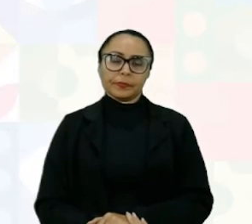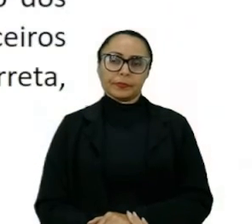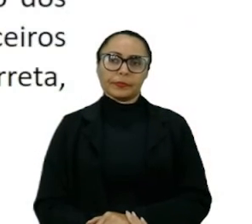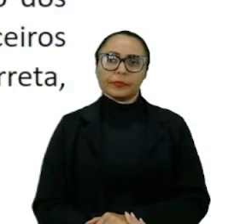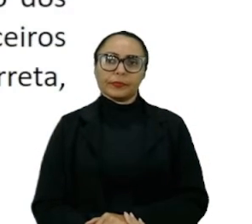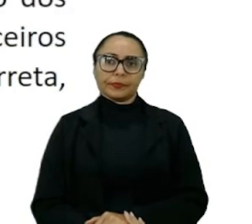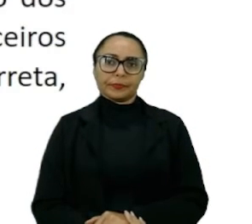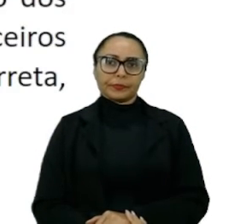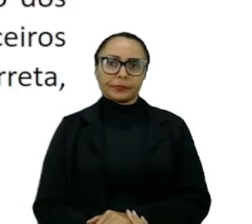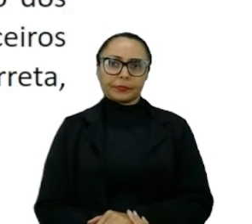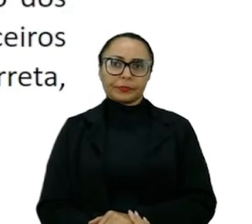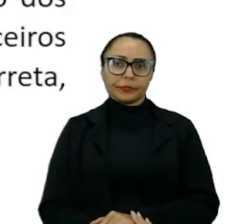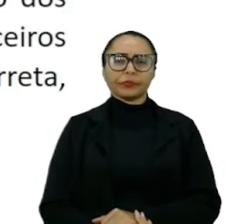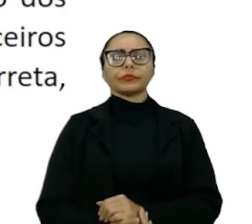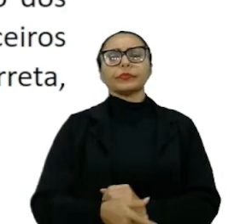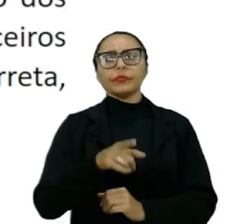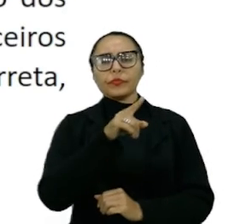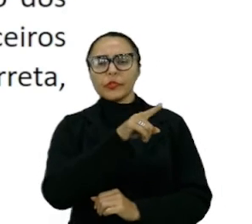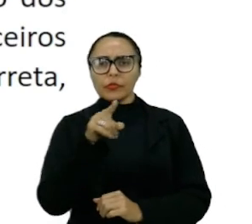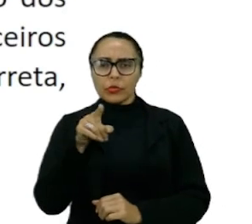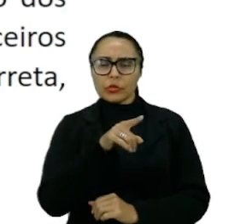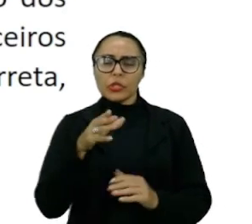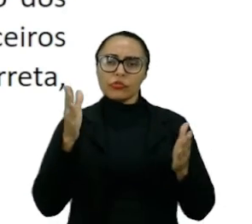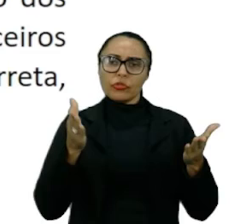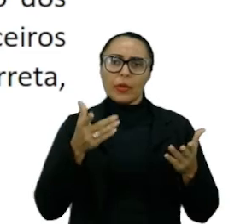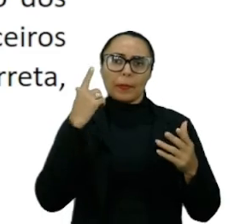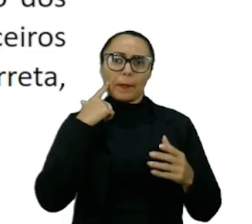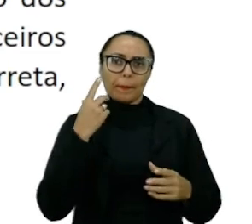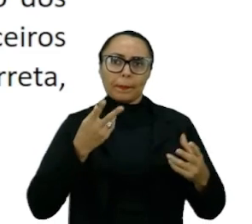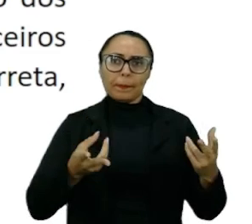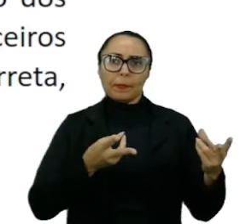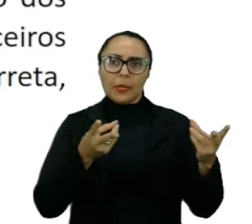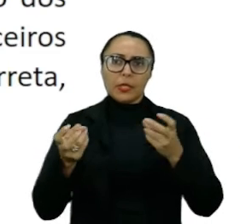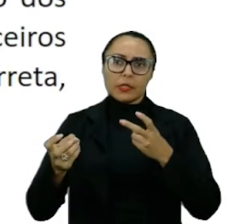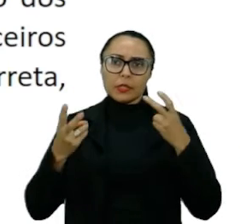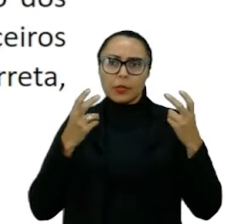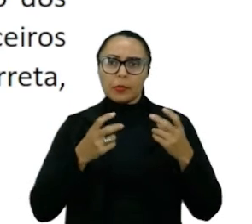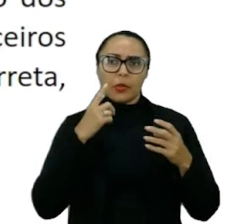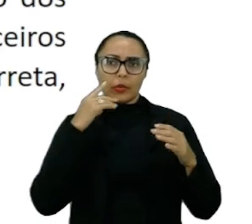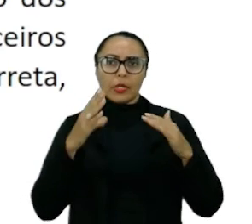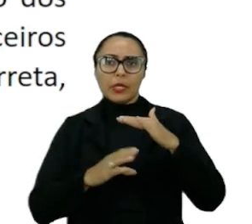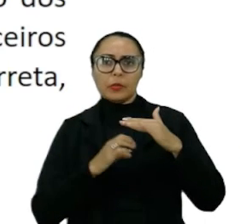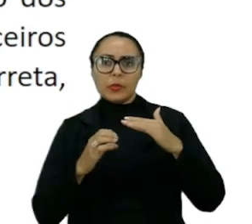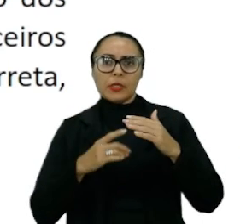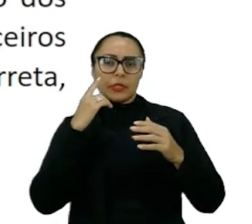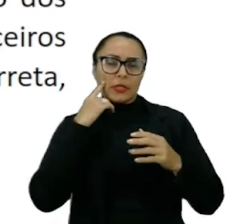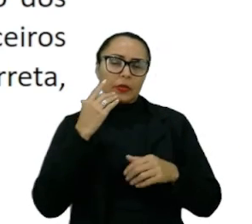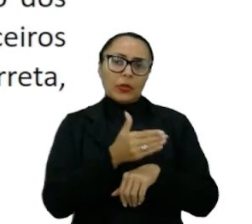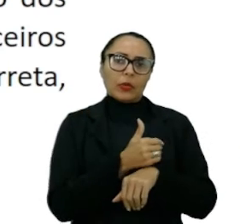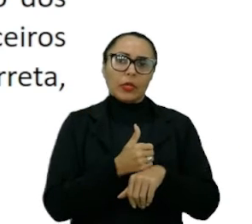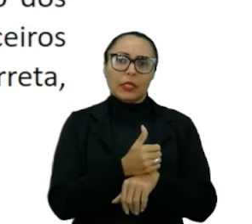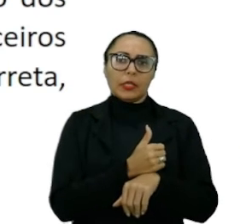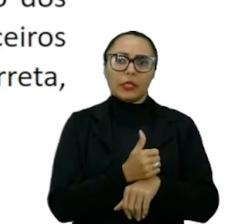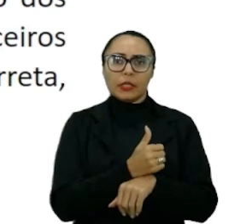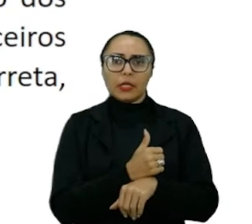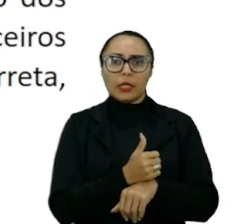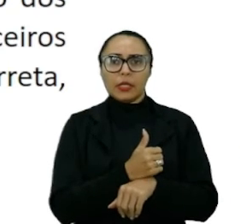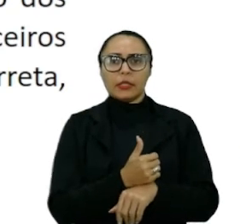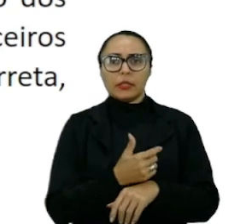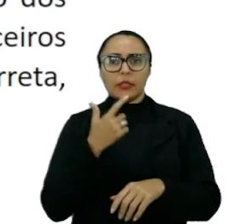Você já percebeu que a empresa que adota a gestão da qualidade total, para eliminar o